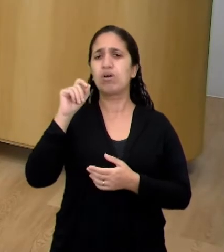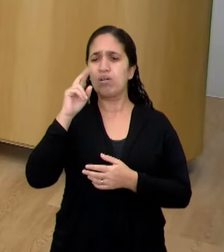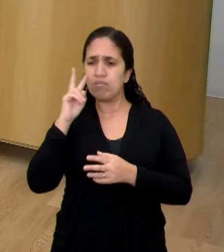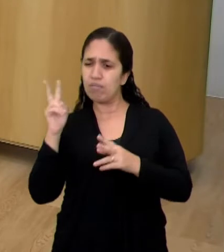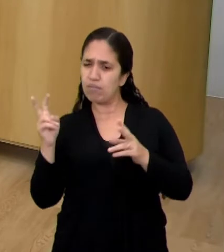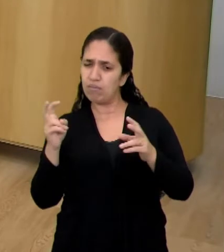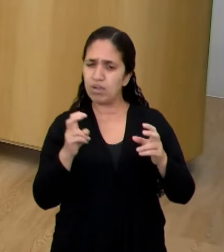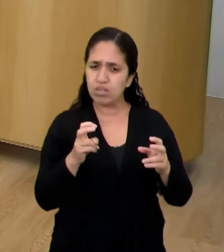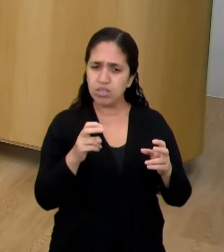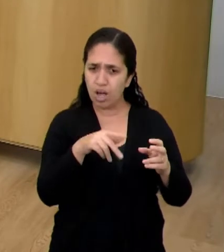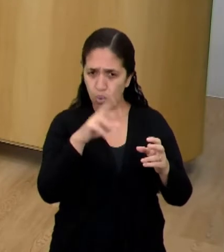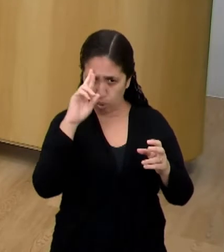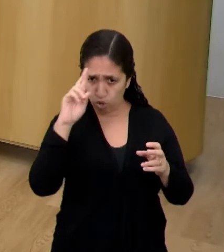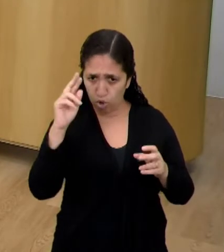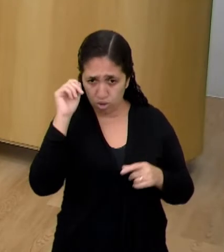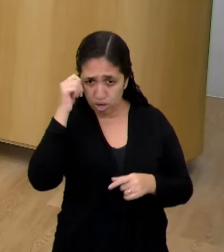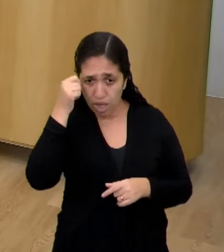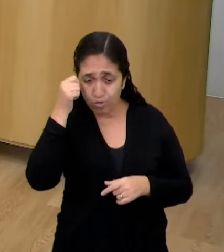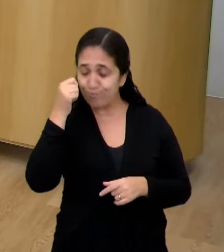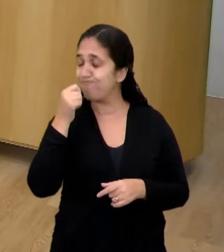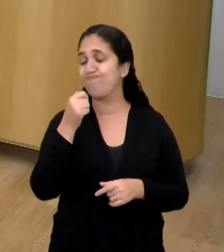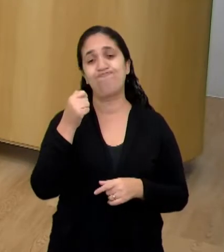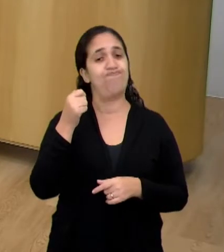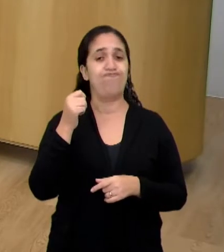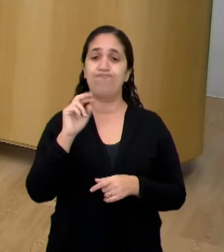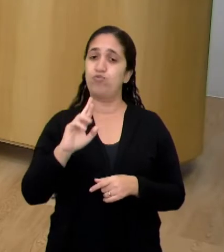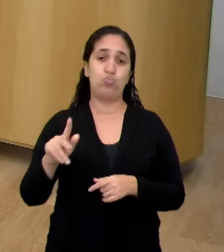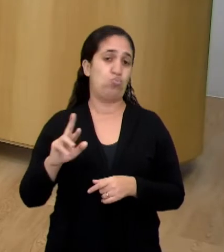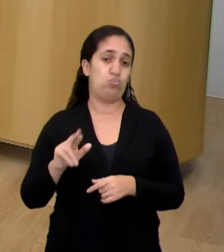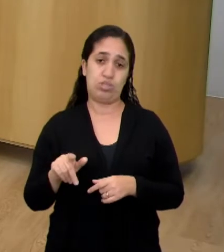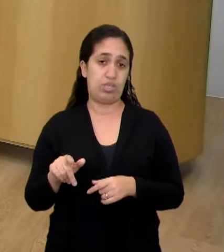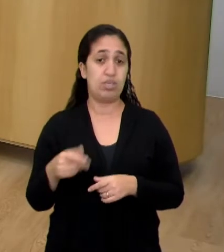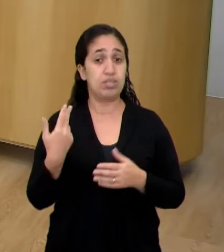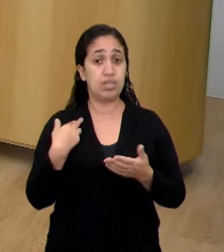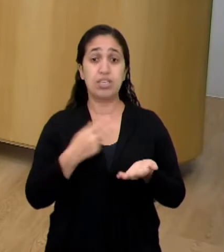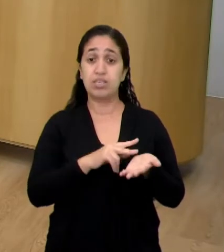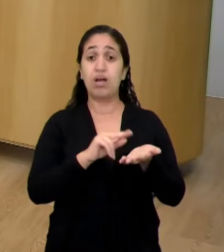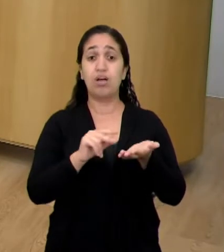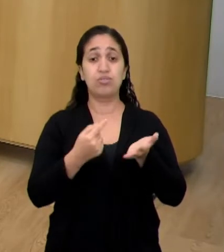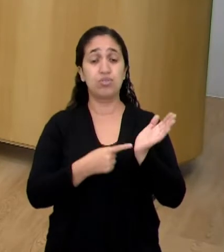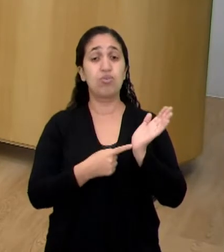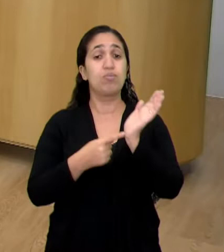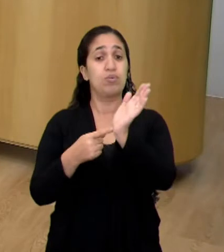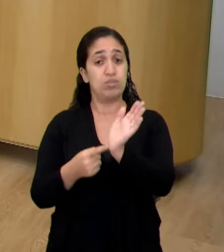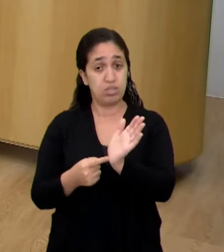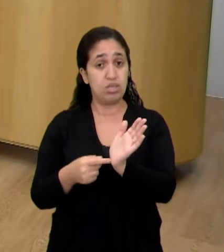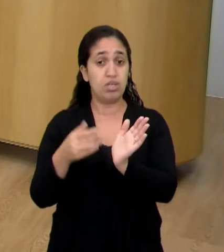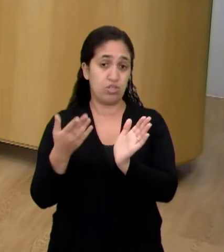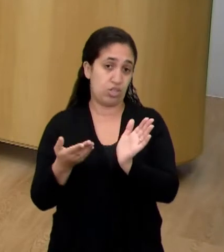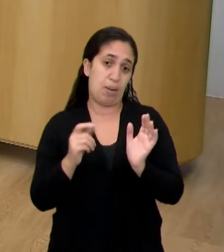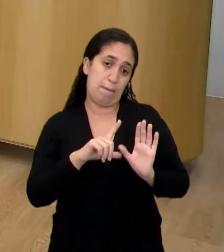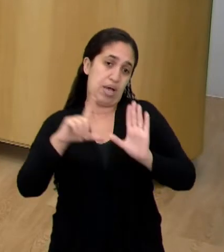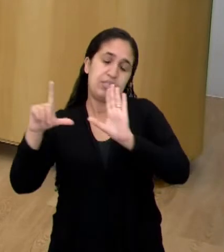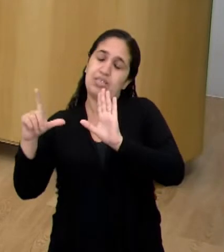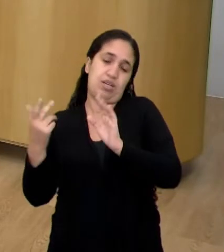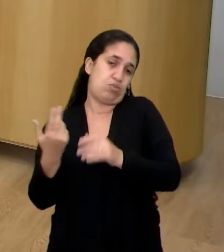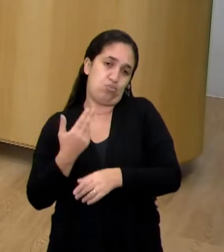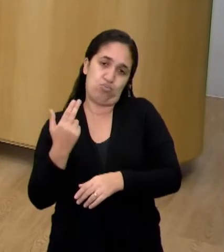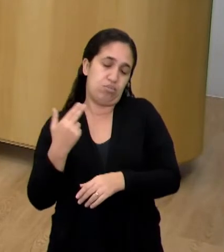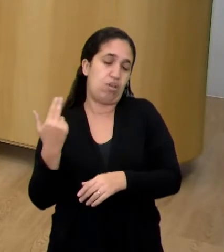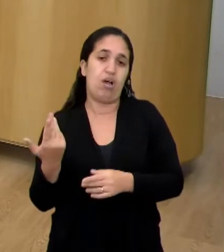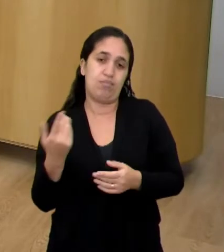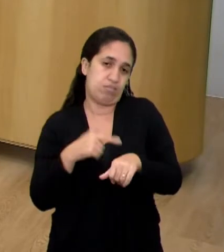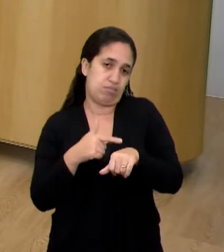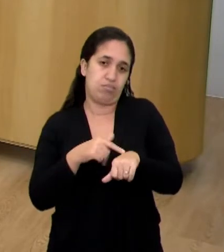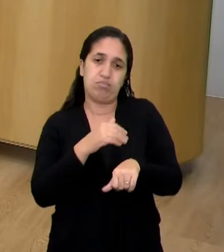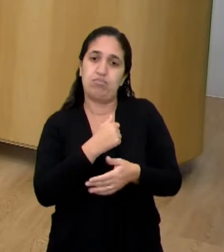rede de TV que tem um dono negro. Inclusive nesse artigo que eu trouxe, que eu não vou poder passar aqui, obviamente que eu não tenho muito tempo, mas